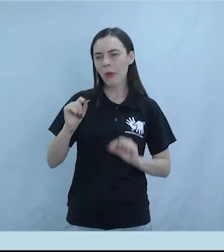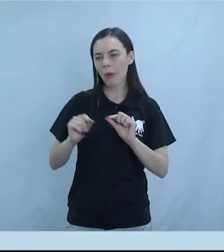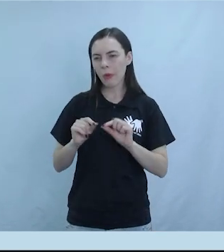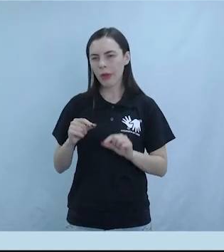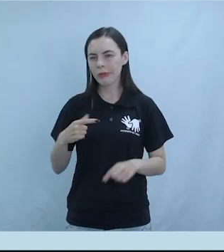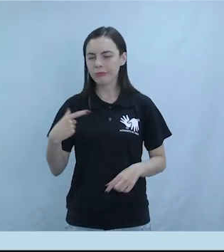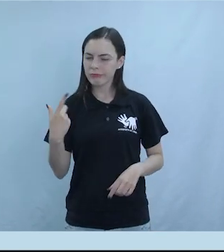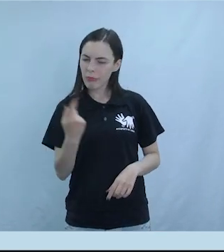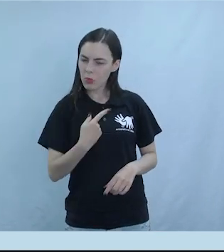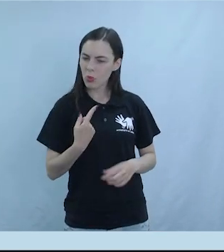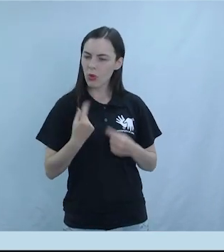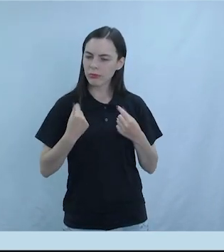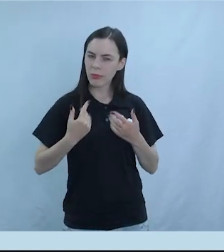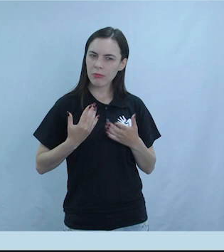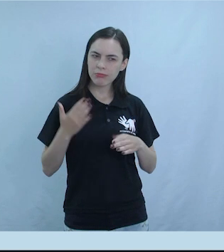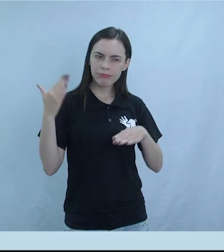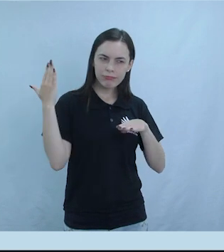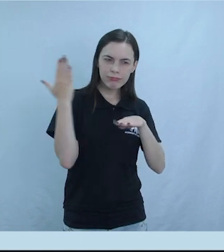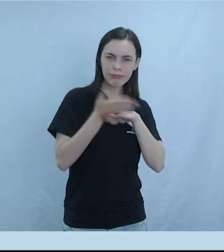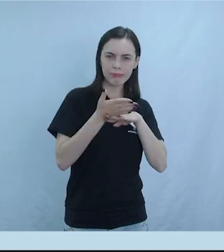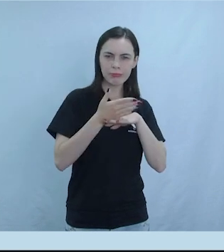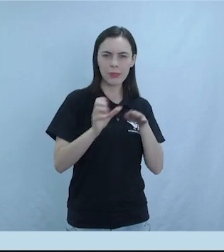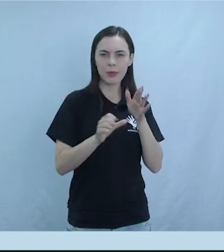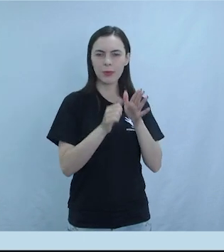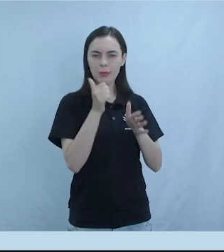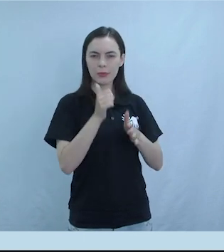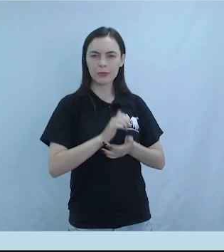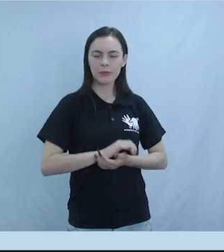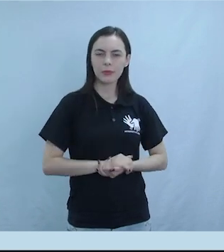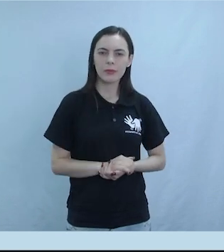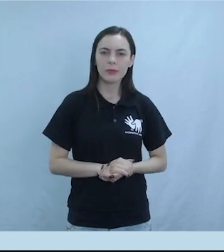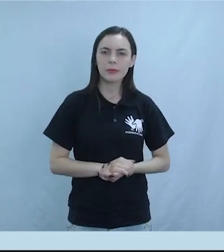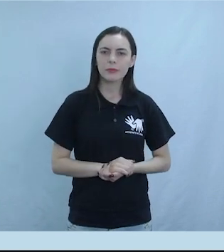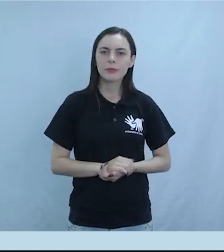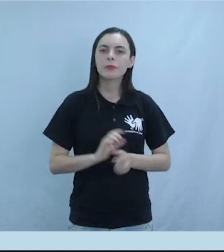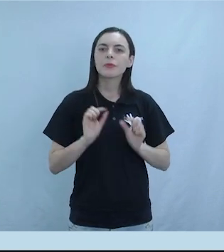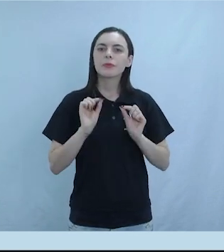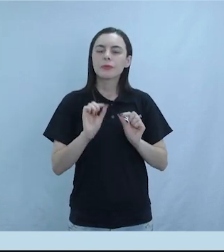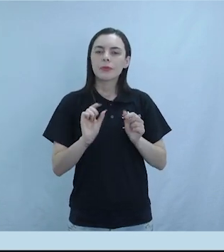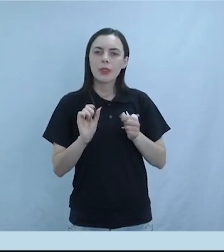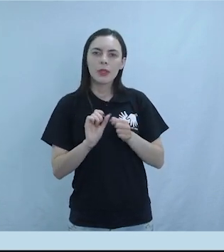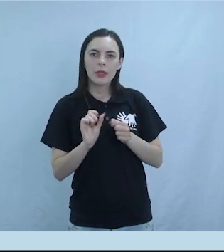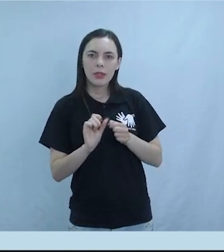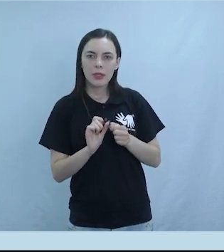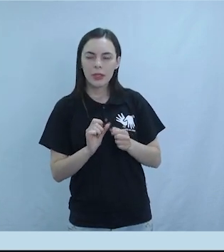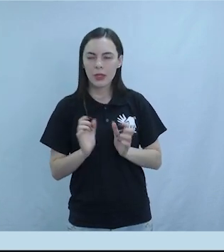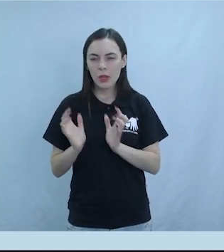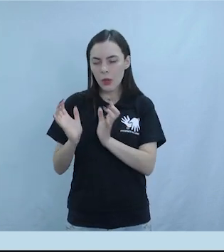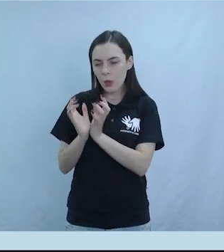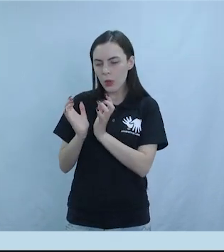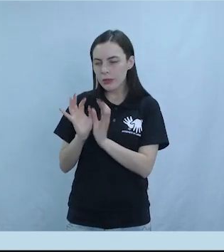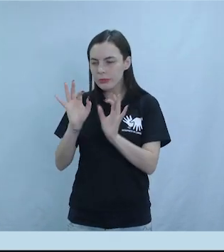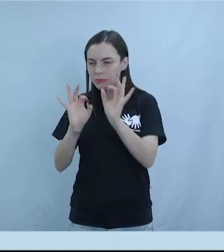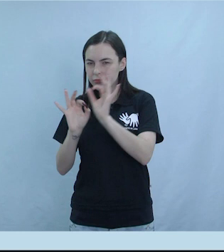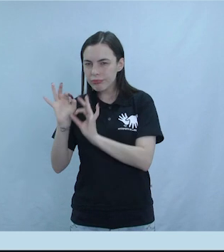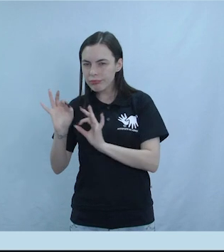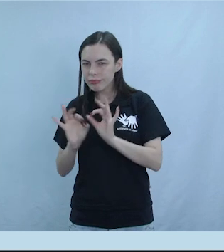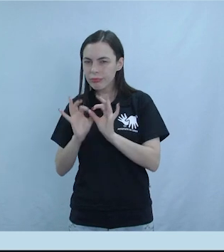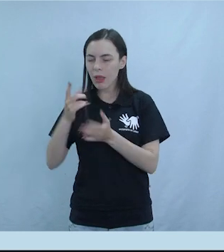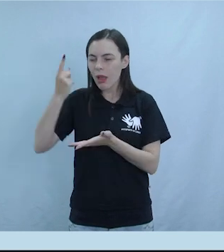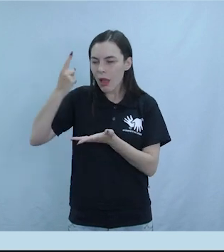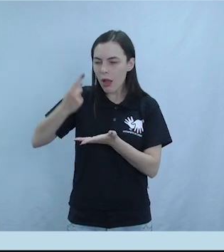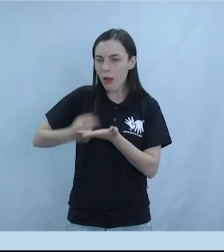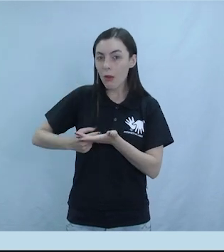resolveram tomar a iniciativa e destruí-los primeiro. Então, se reuniram